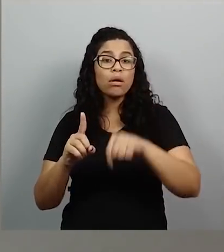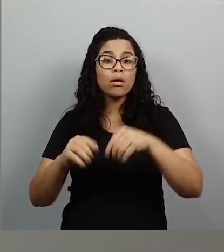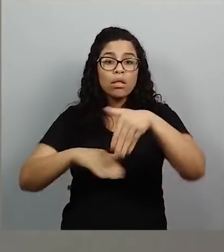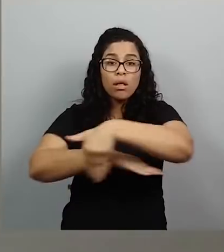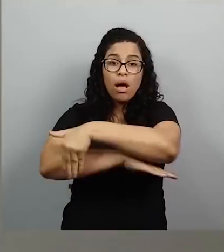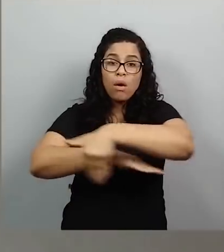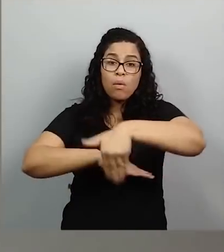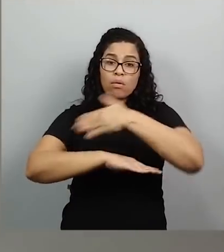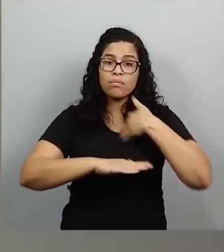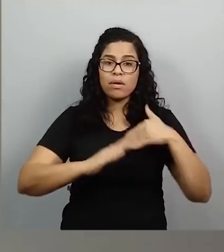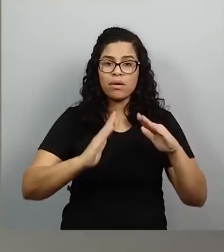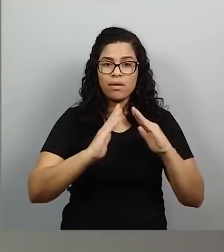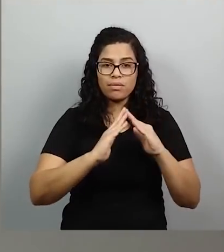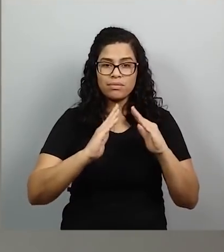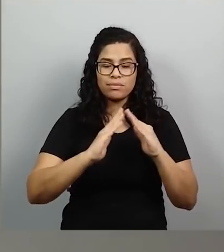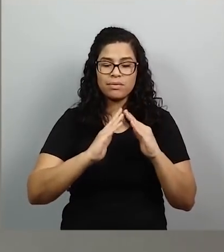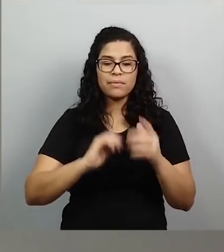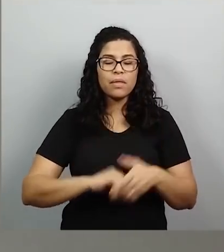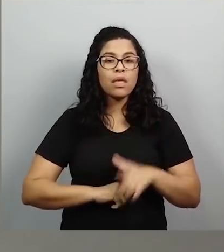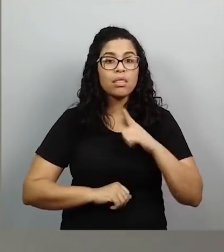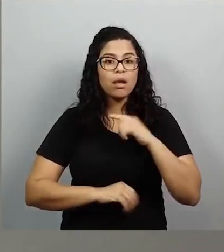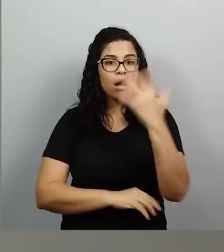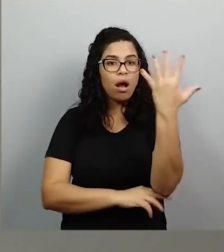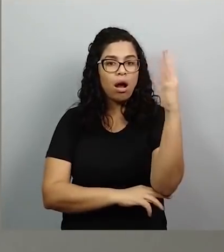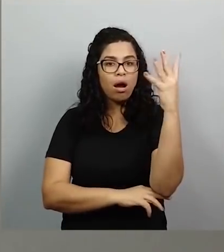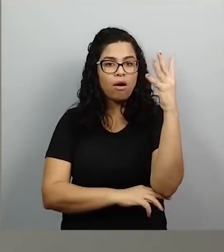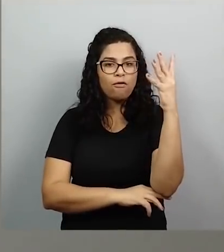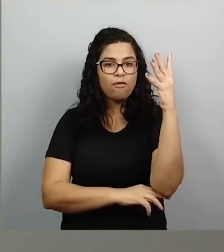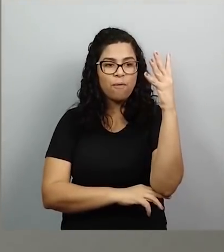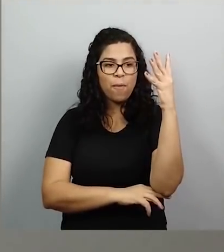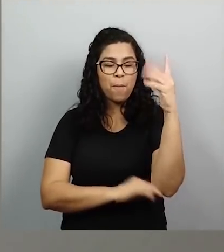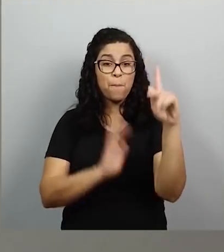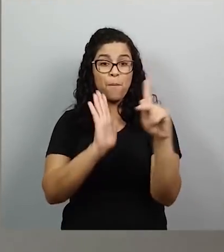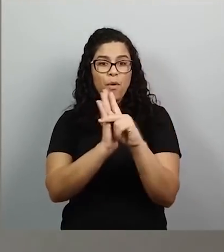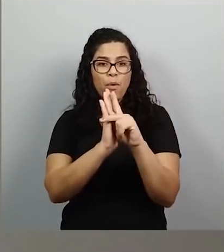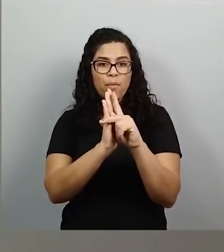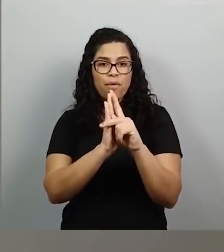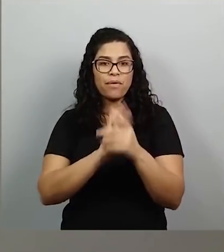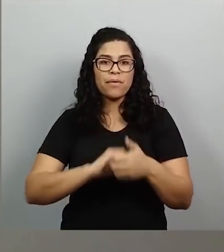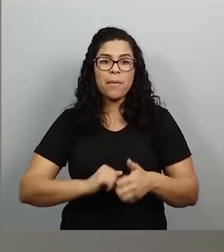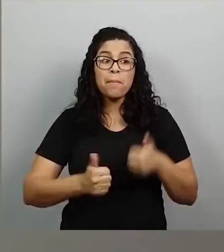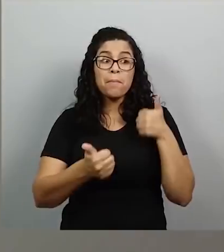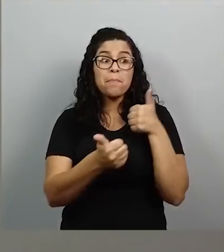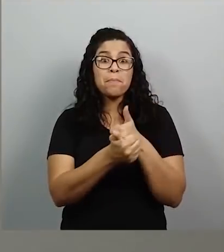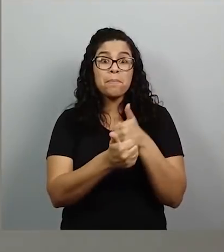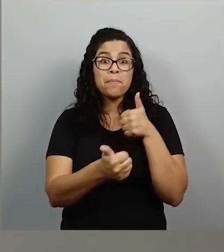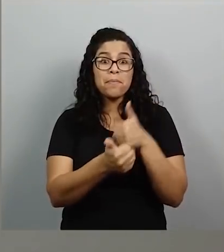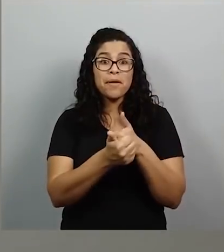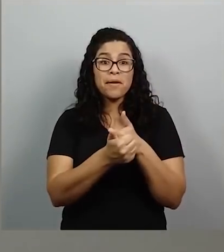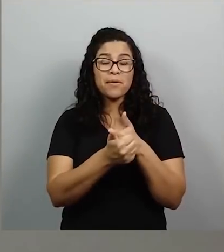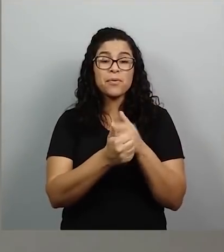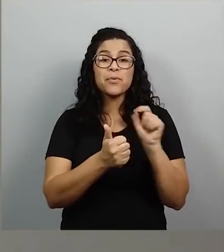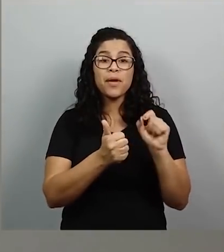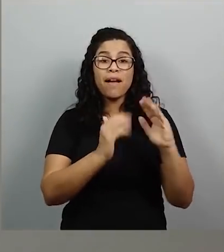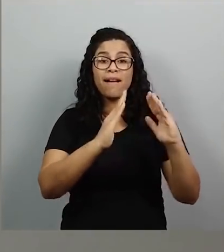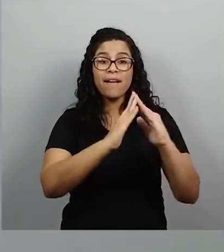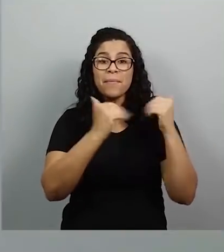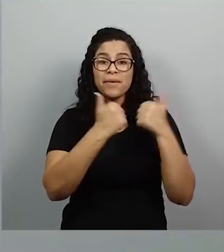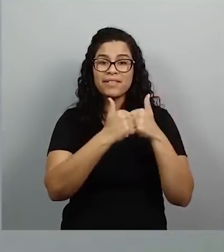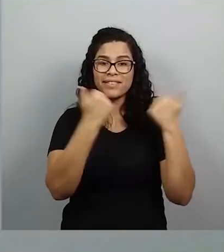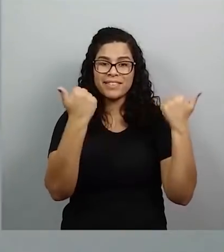minha casa. Tem uma árvore de urucum bem no caminho até a padaria. Legal,